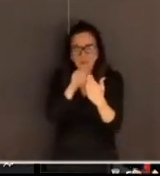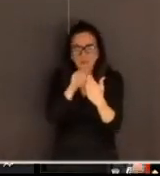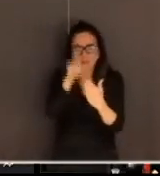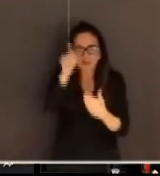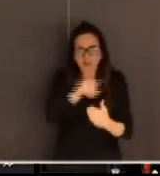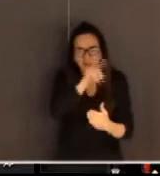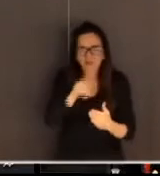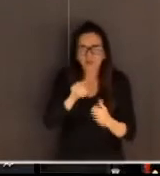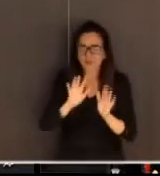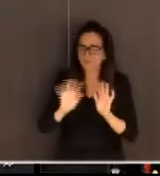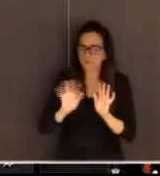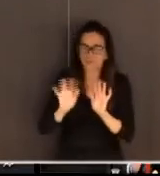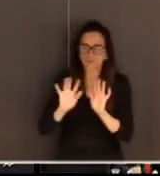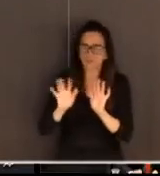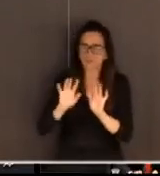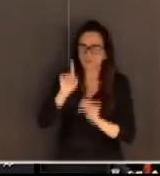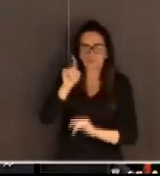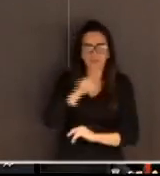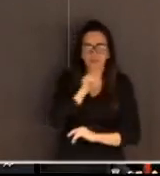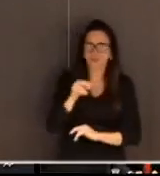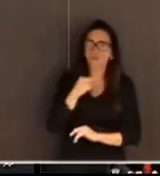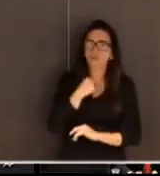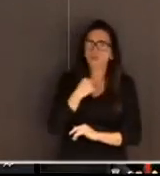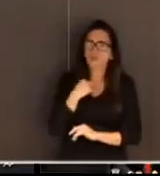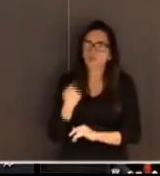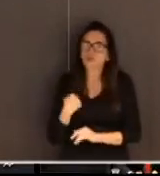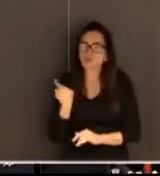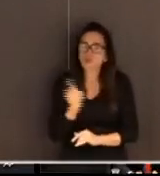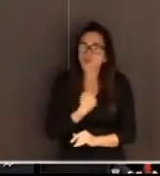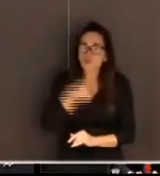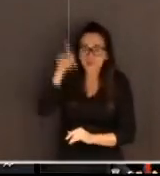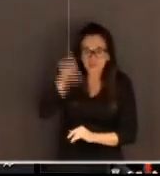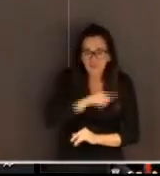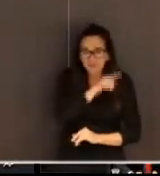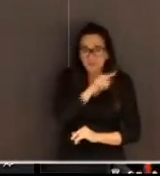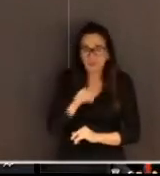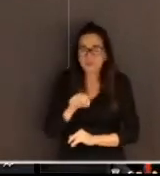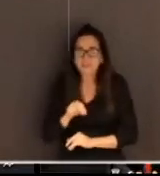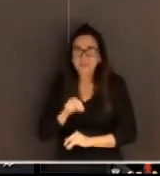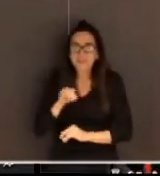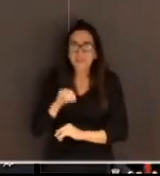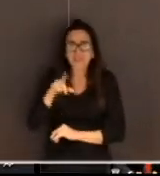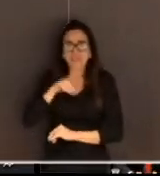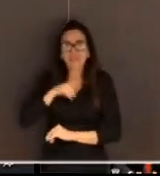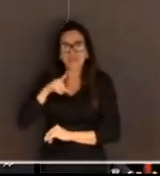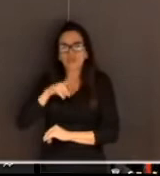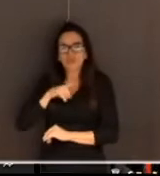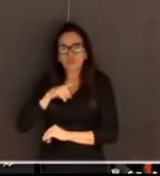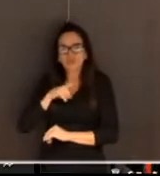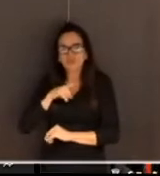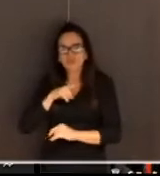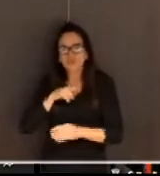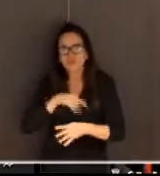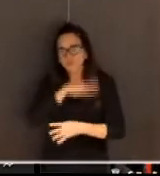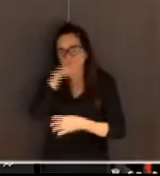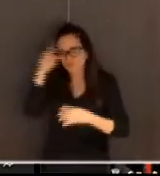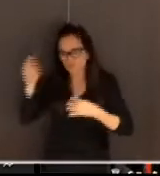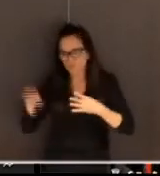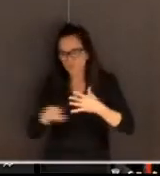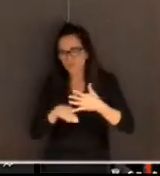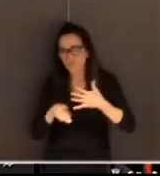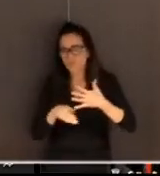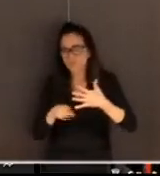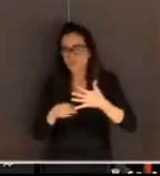melhor possível. Nós anulamos se ela estiver abaixo daquilo que é